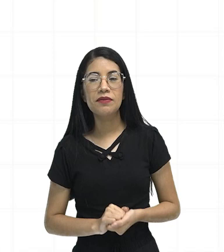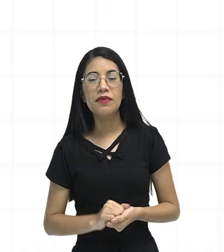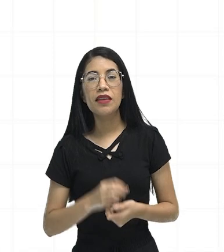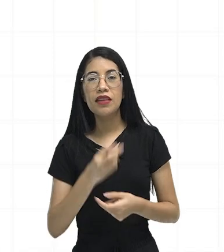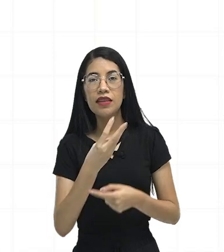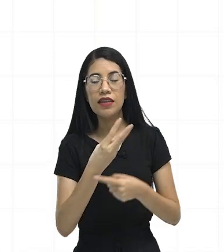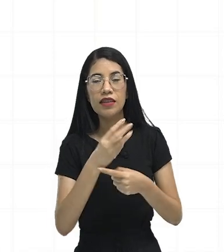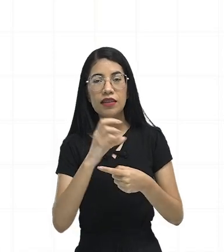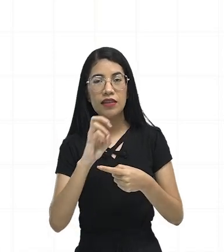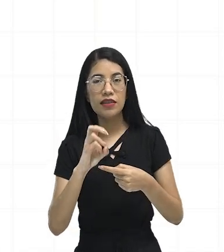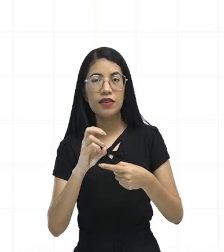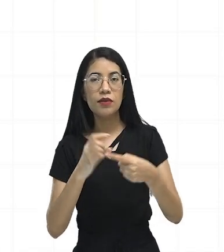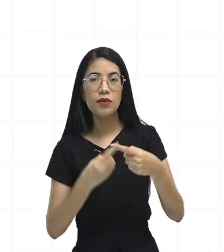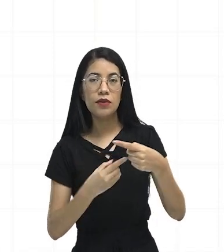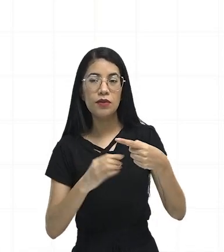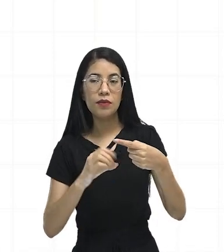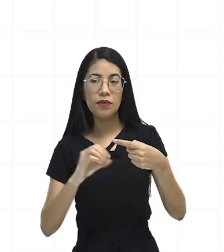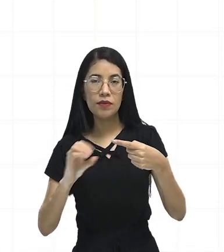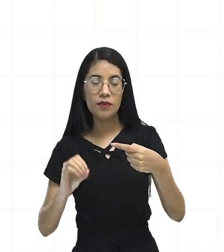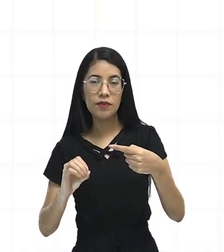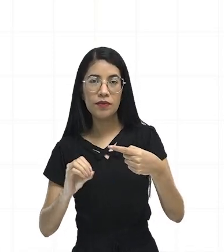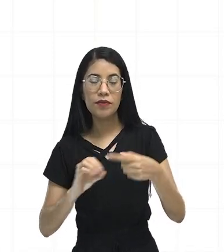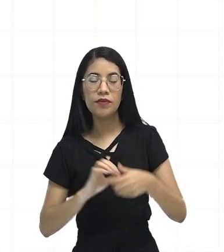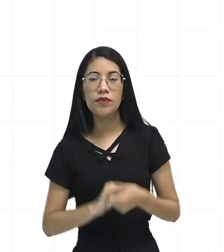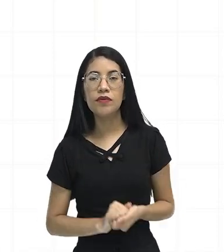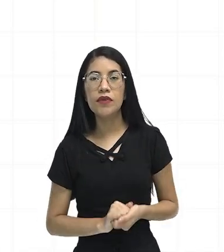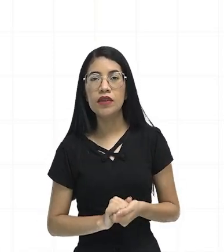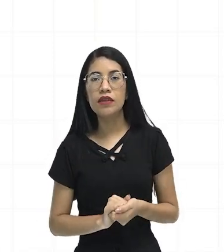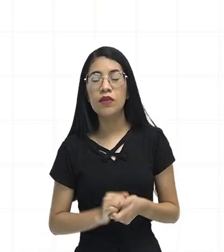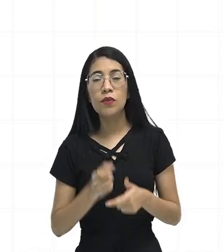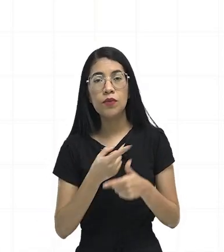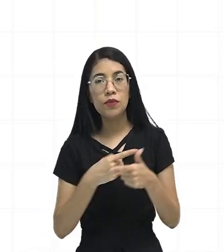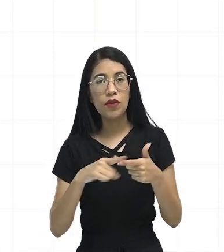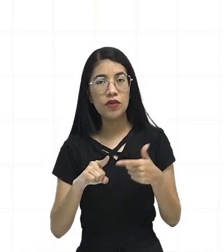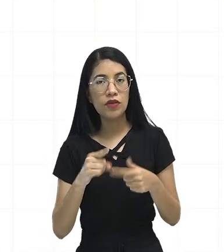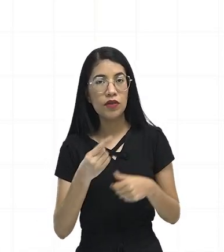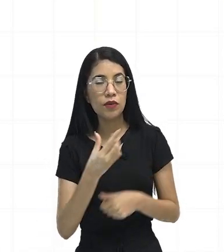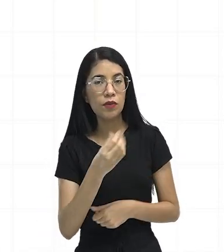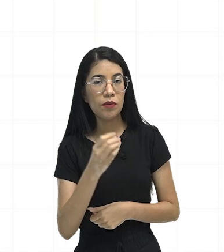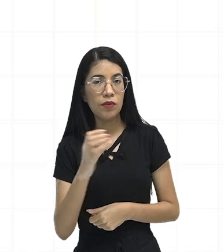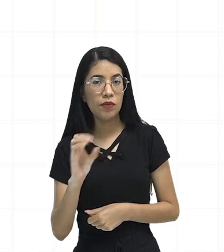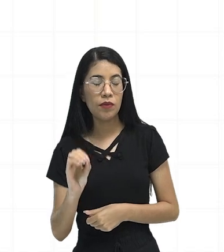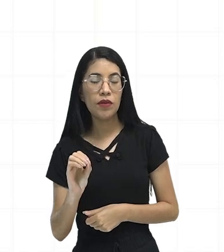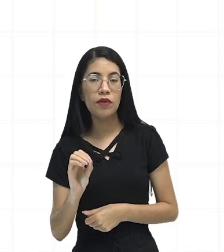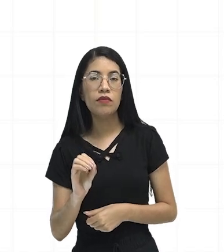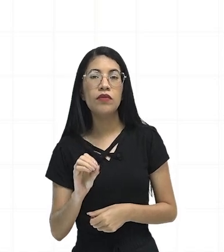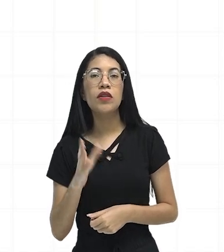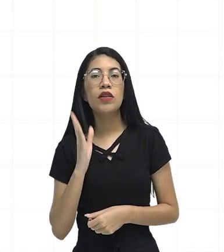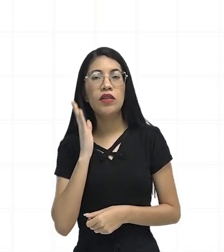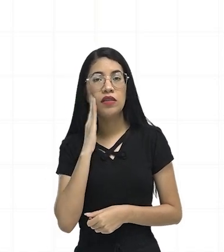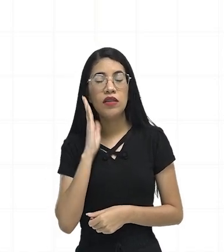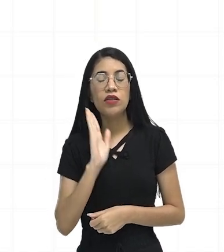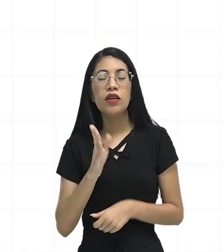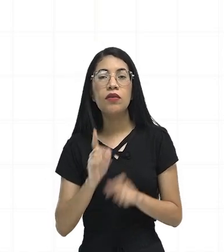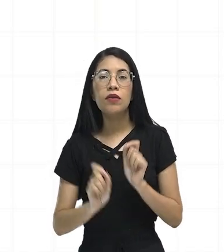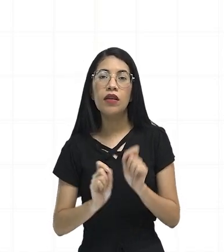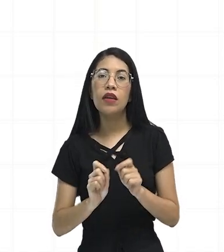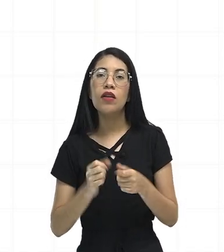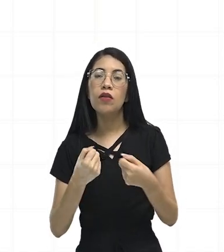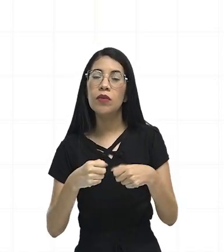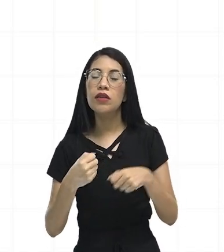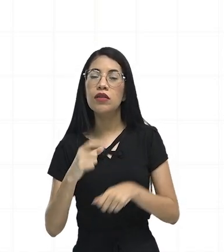milésimos. Bom, como eu tenho aqui a divisão por 1000, então eu já sei que eu vou ter que andar com a